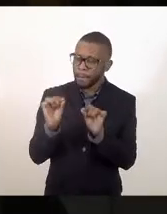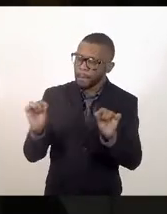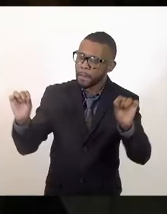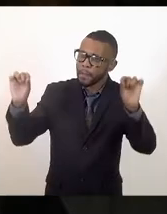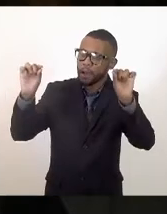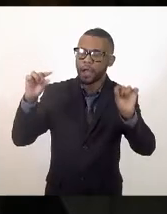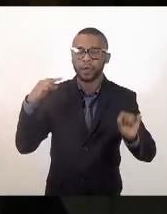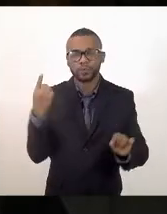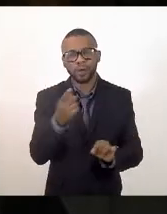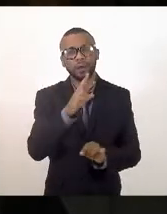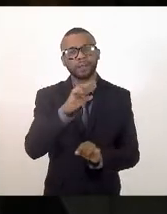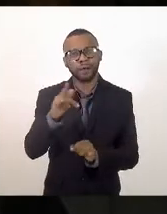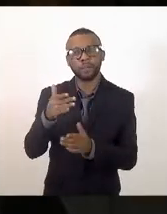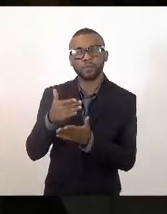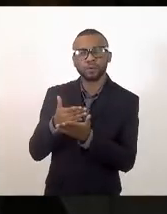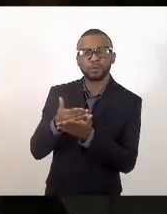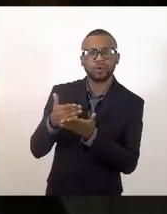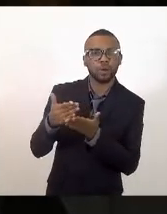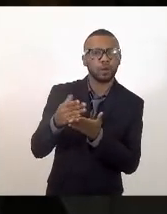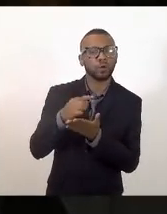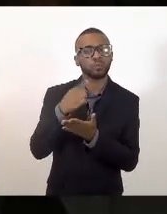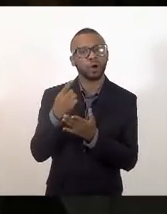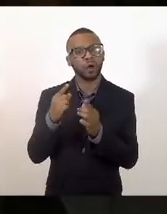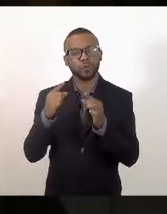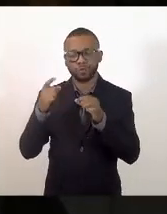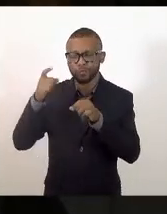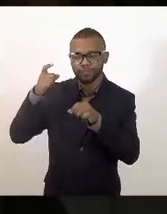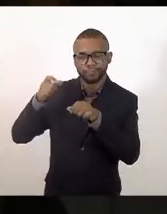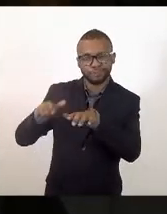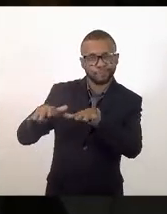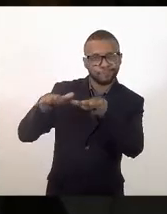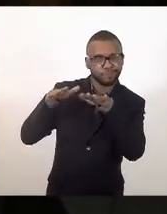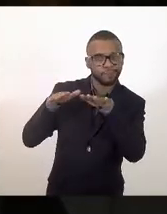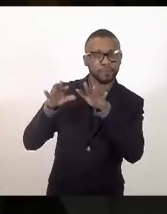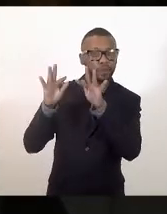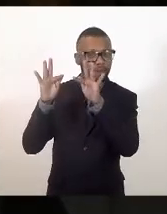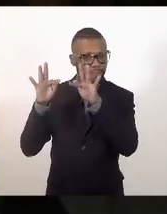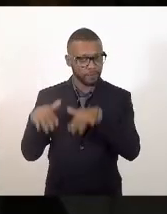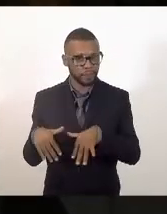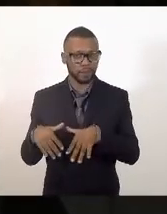iniciar o nosso expediente final.